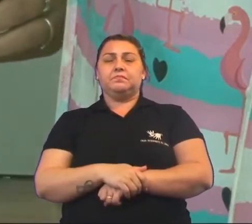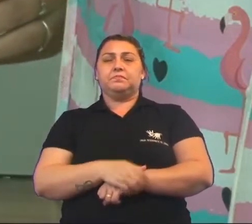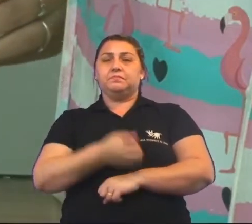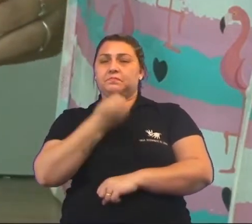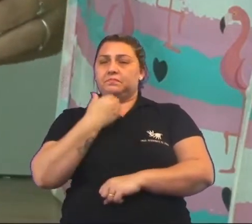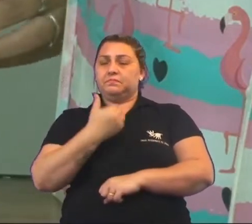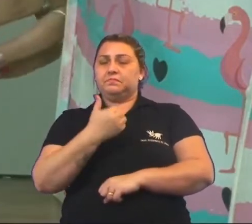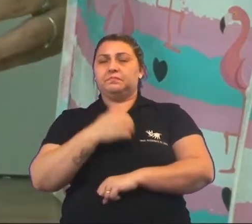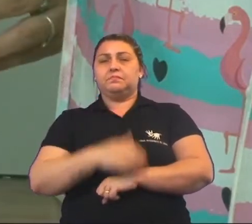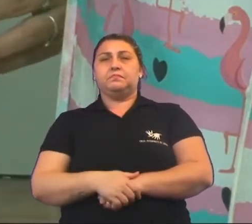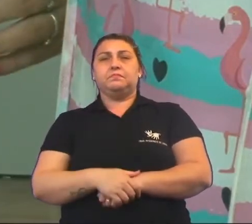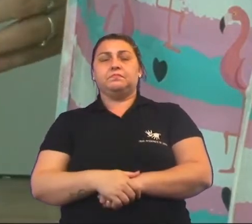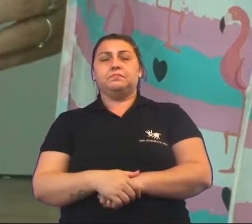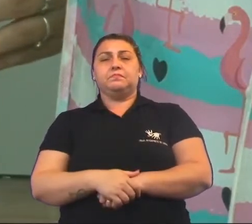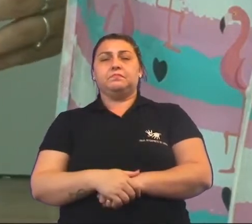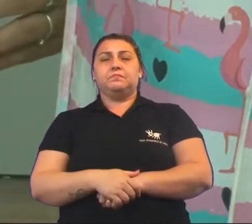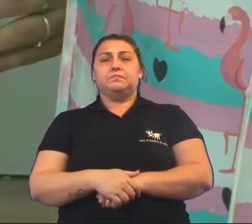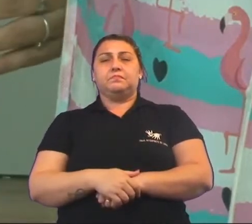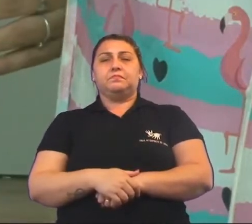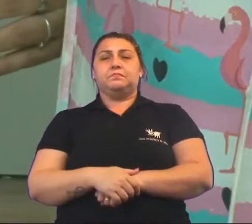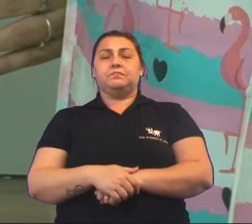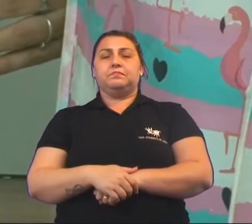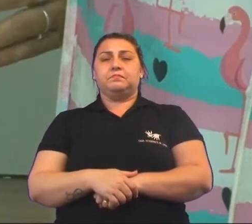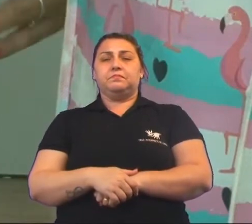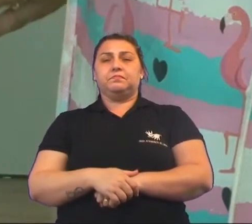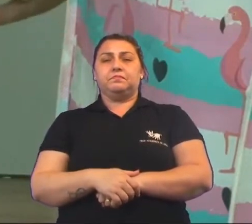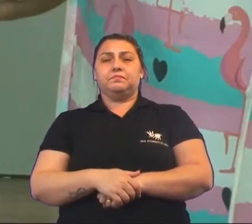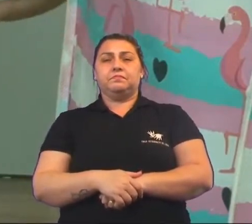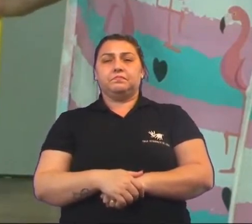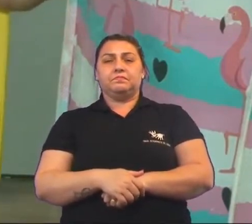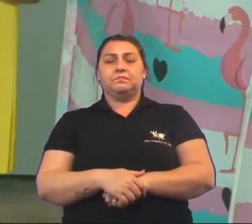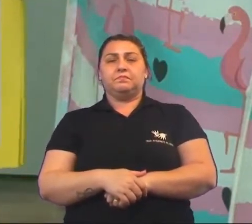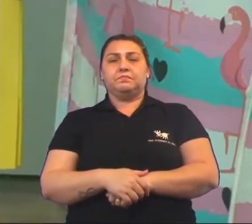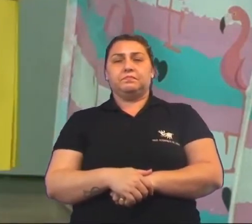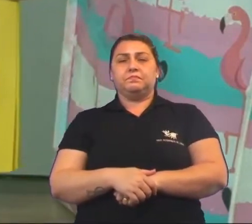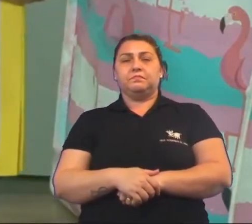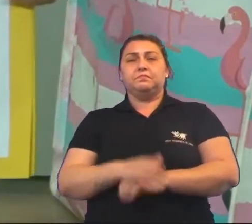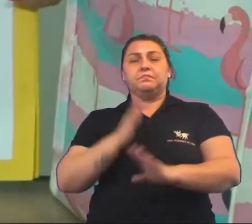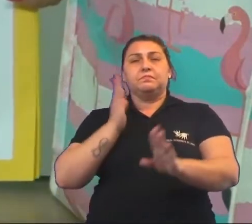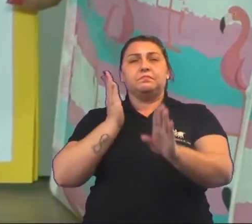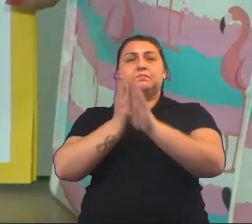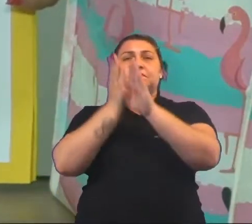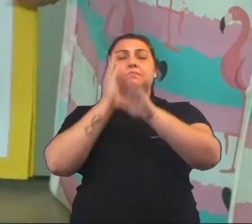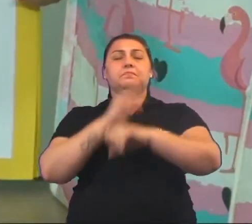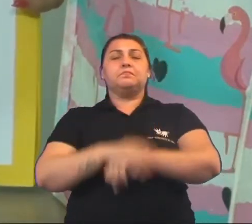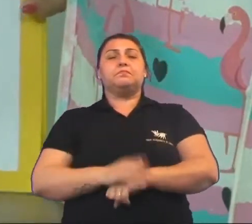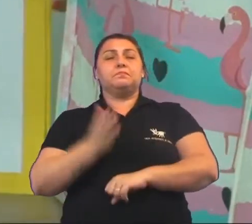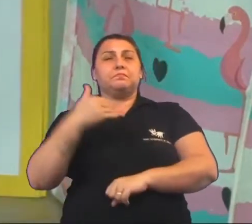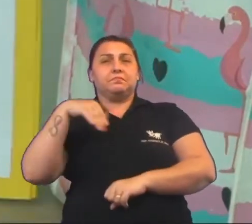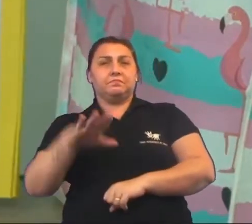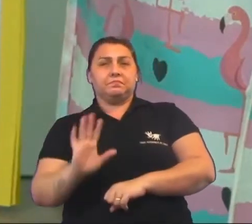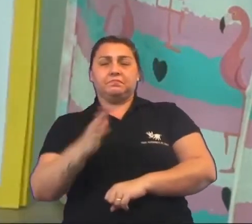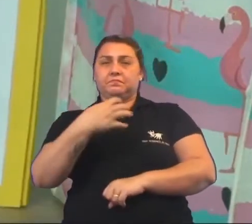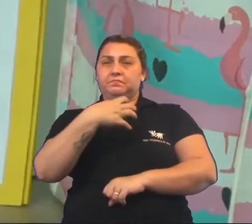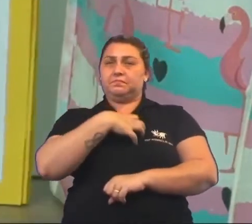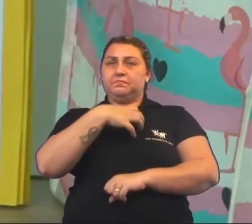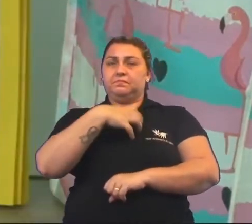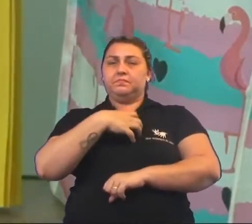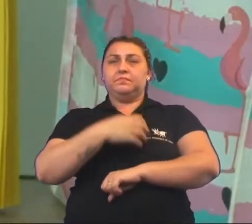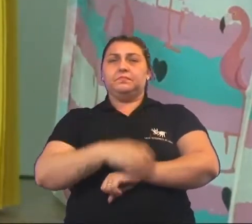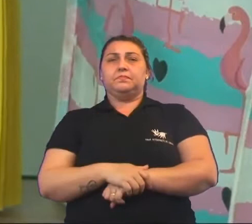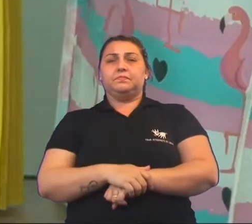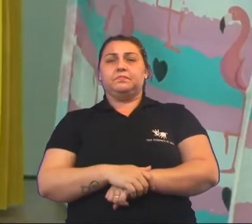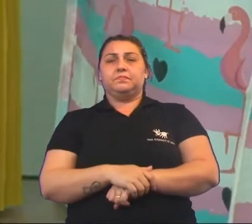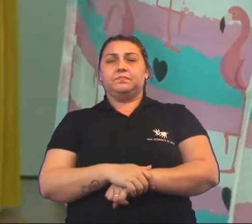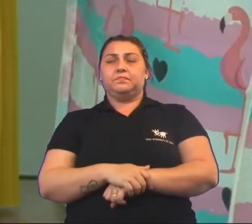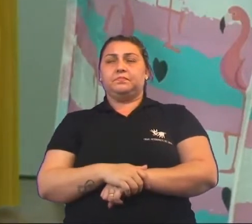bem. Vamos para a próxima página e descobrir mais formas.